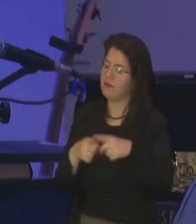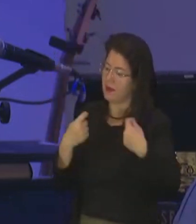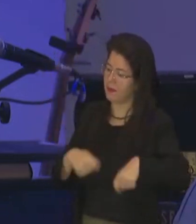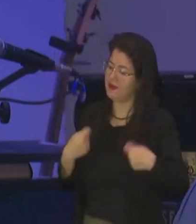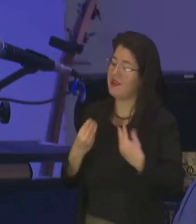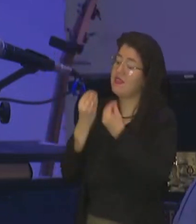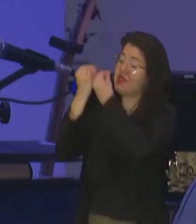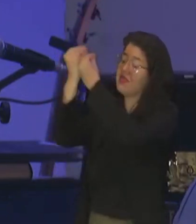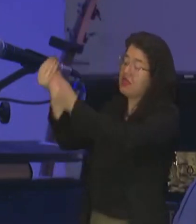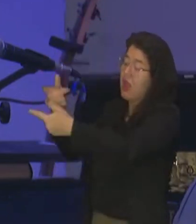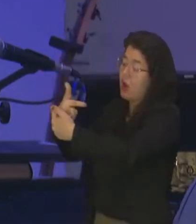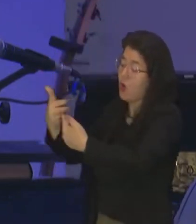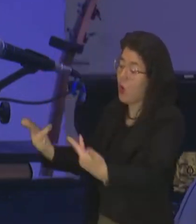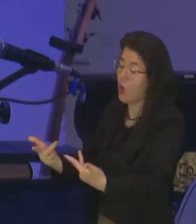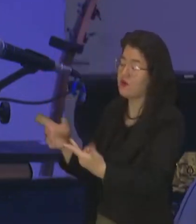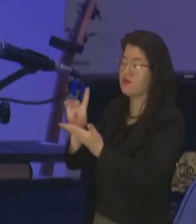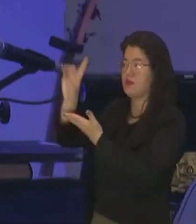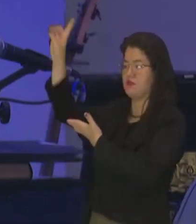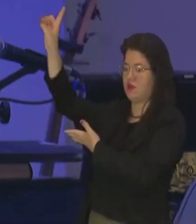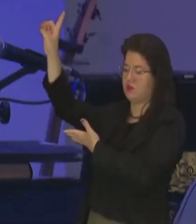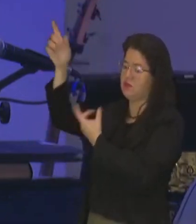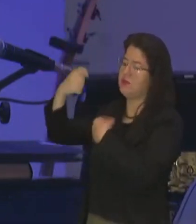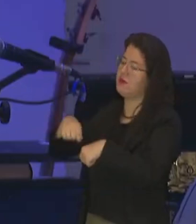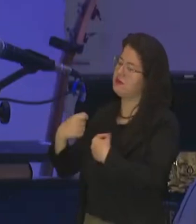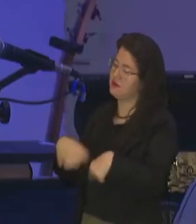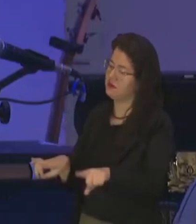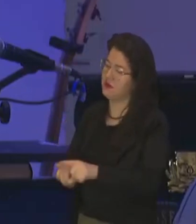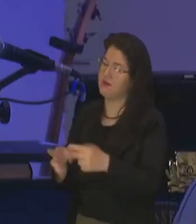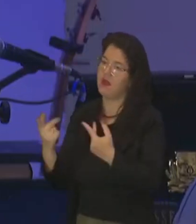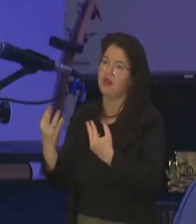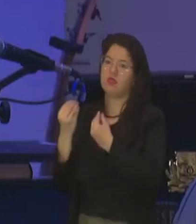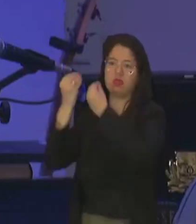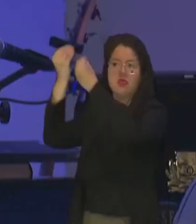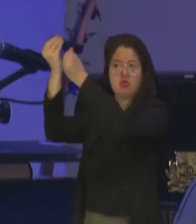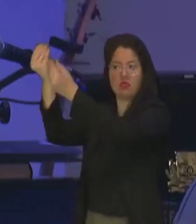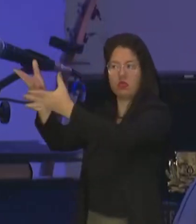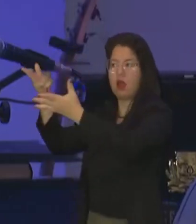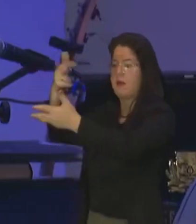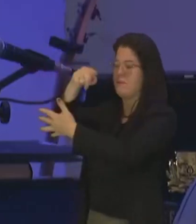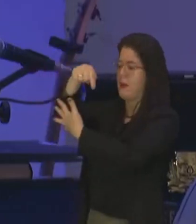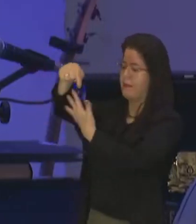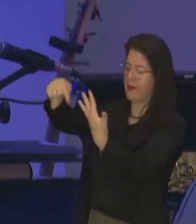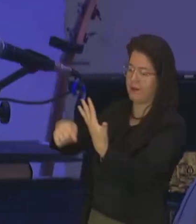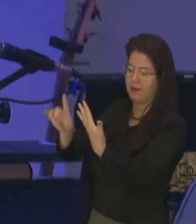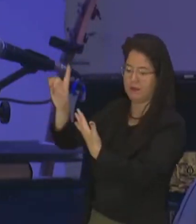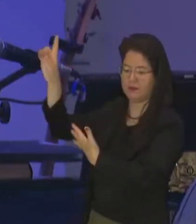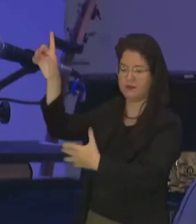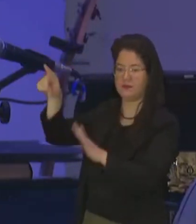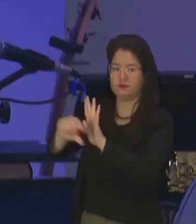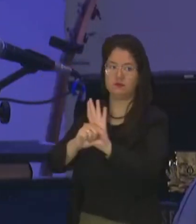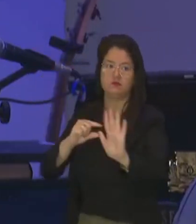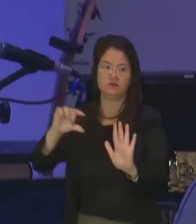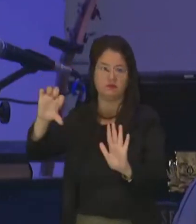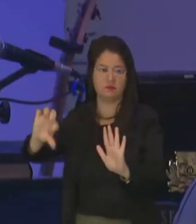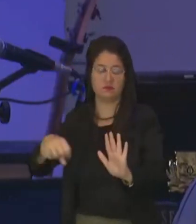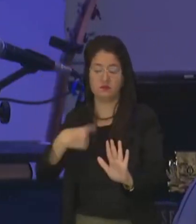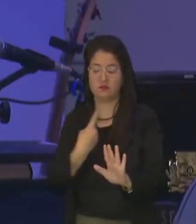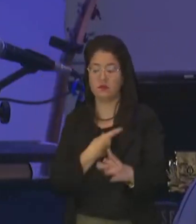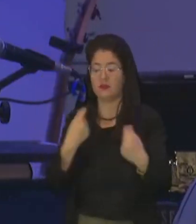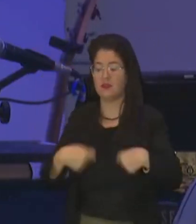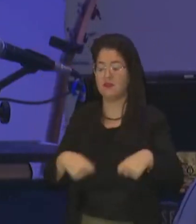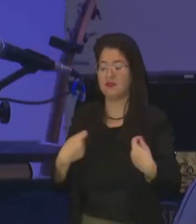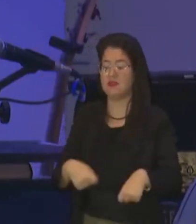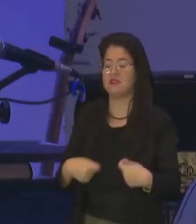devemos tributar a Deus, dar ofertas a Ele. E o versículo 9 diz que nós devemos